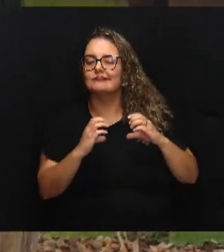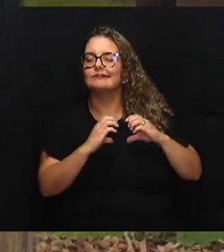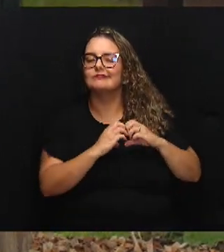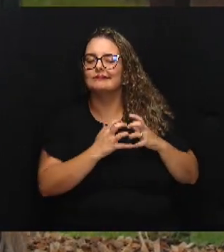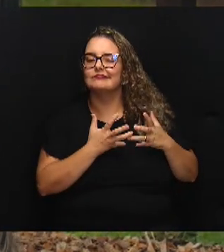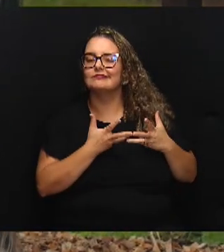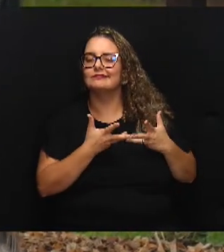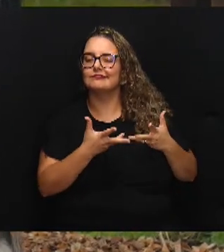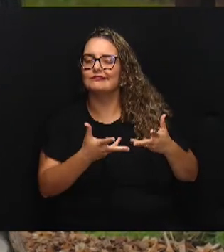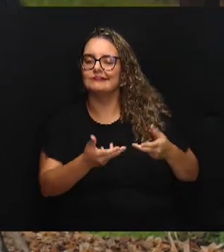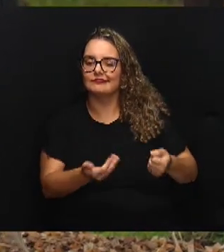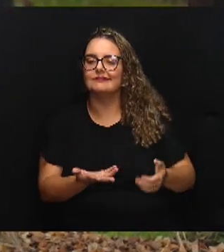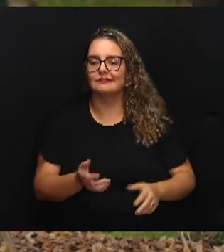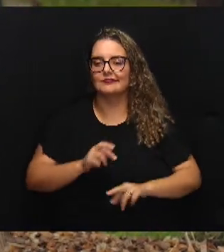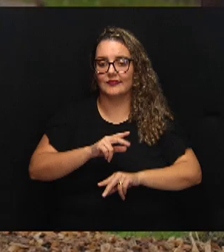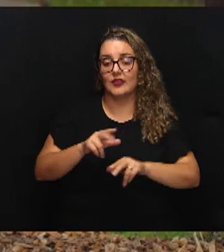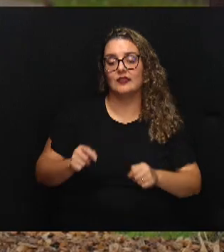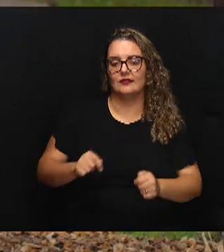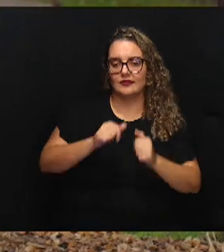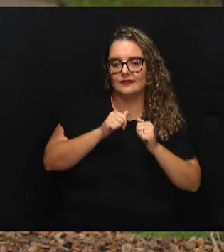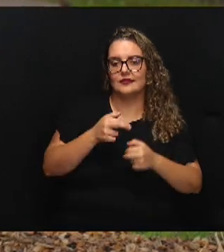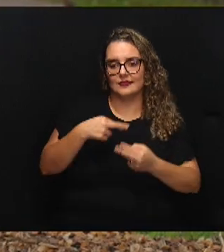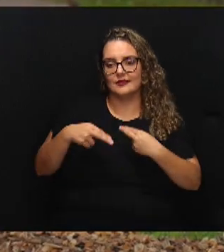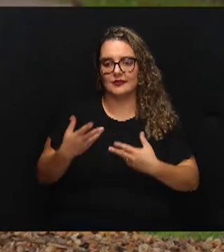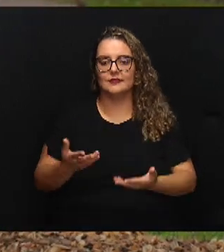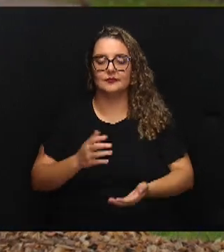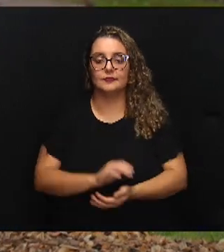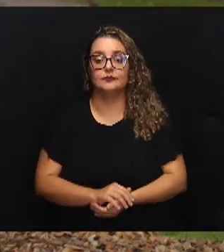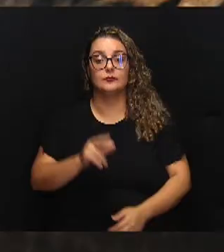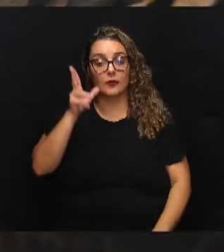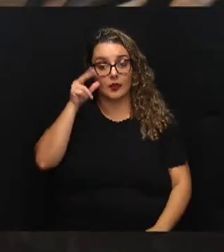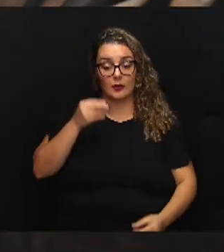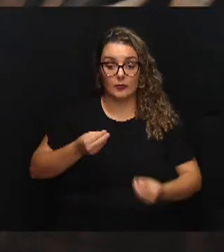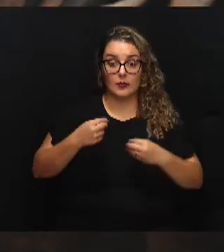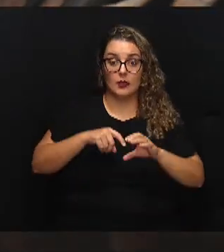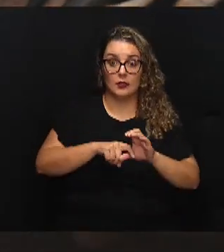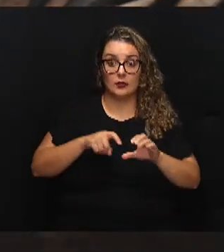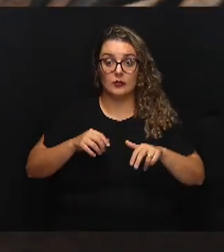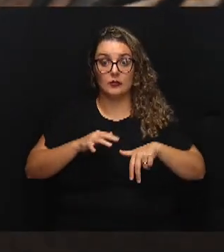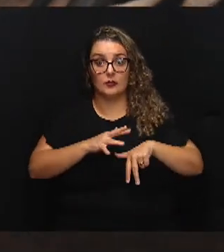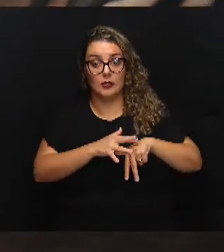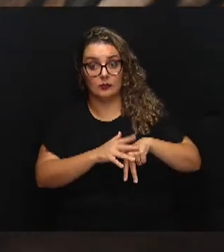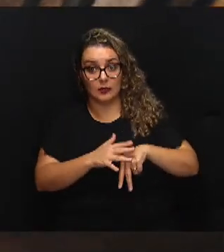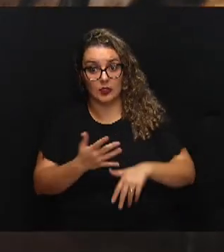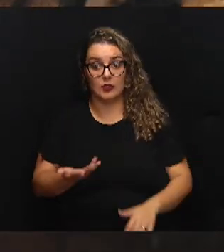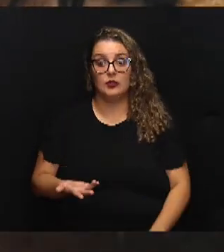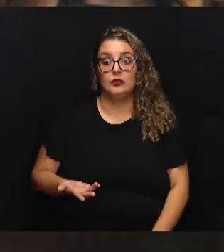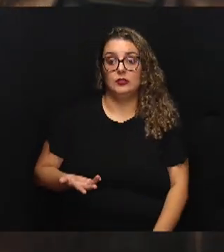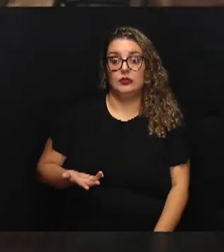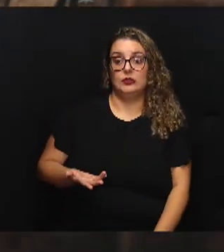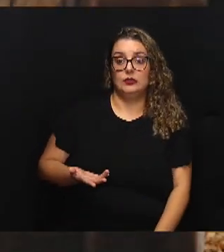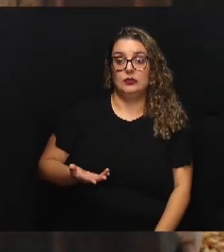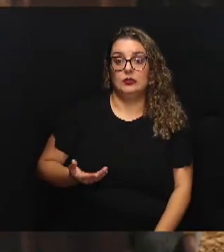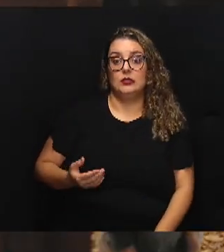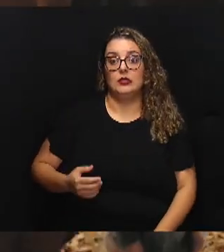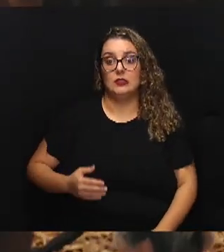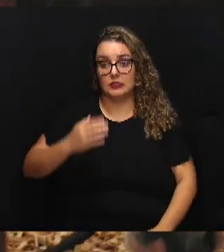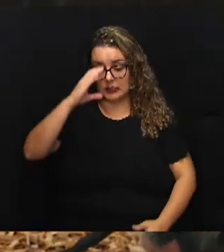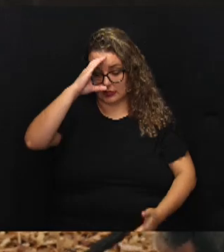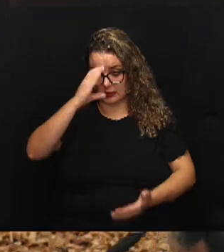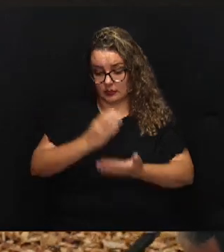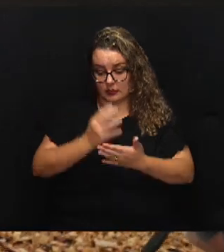ela, assim, tem vários ganhos aí nessa parte. Ele traz uma independência para esse paciente, essa autoconfiança,